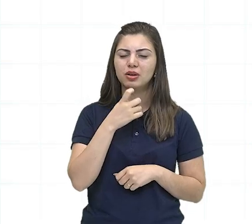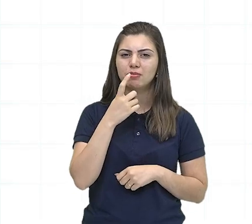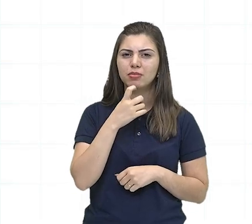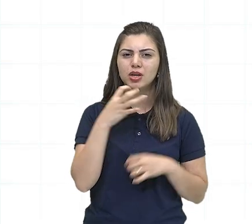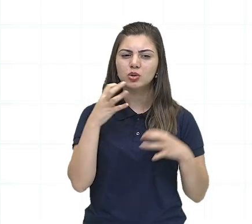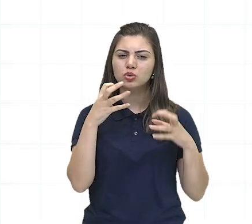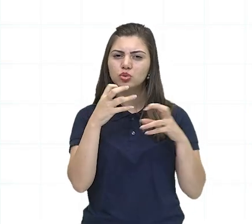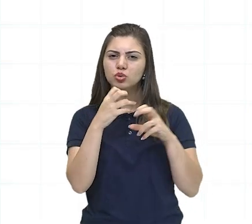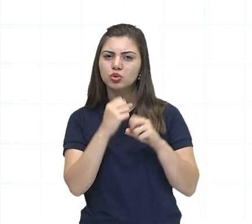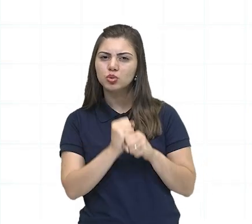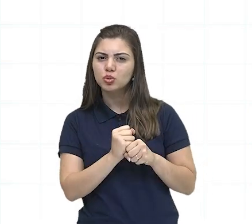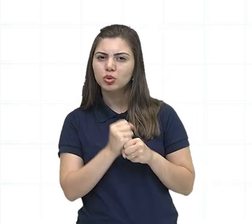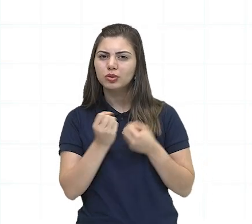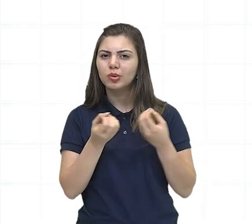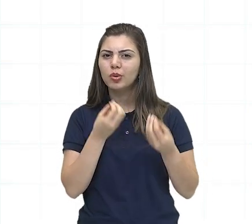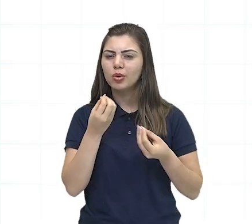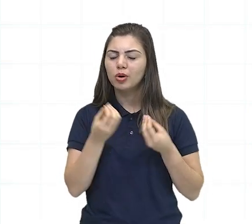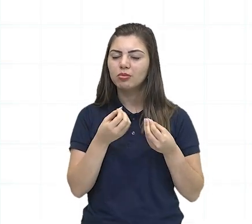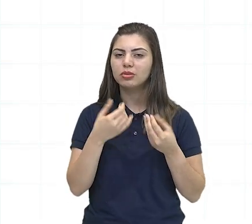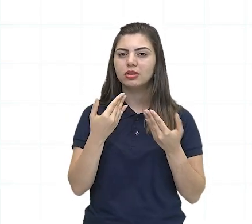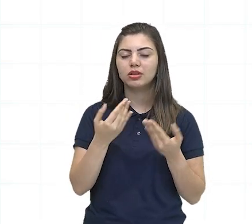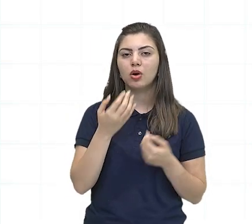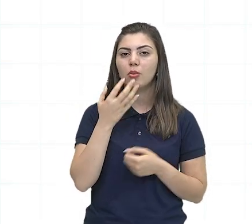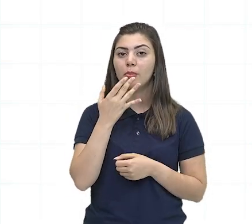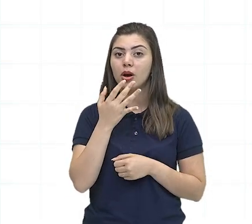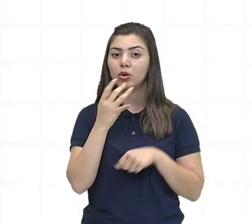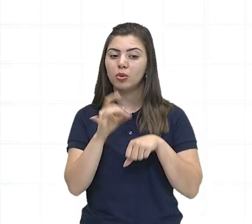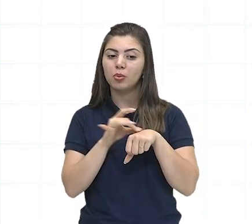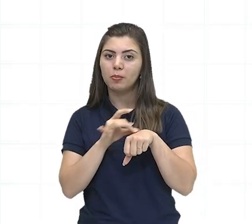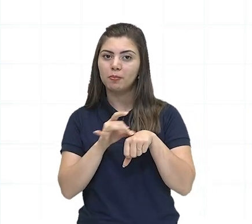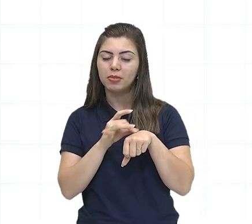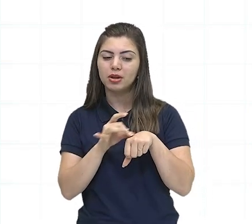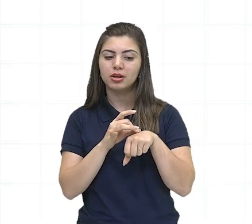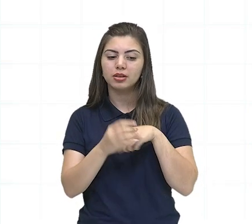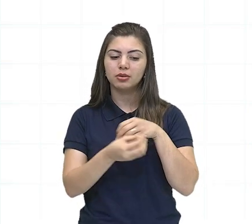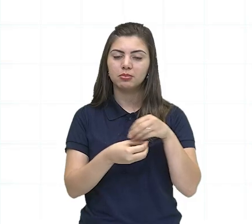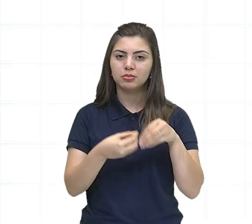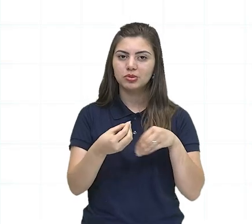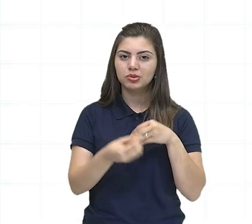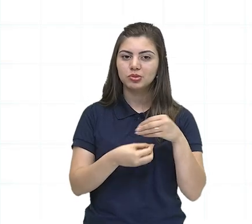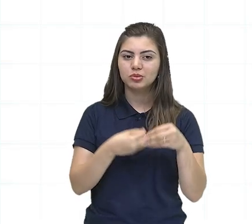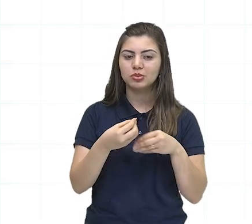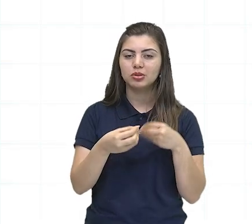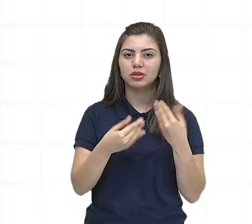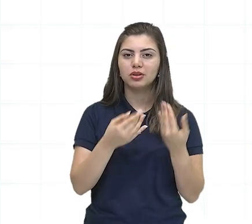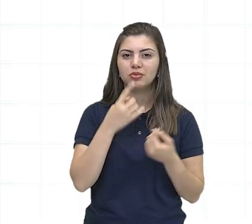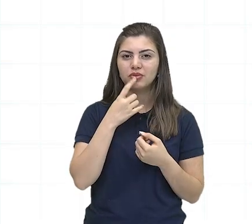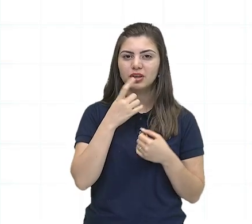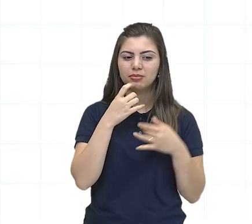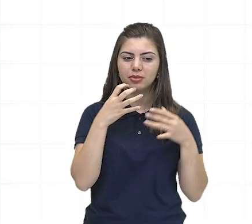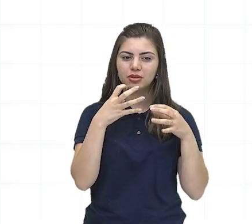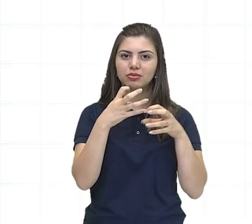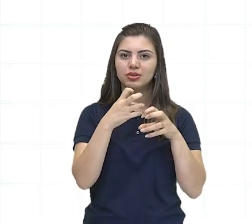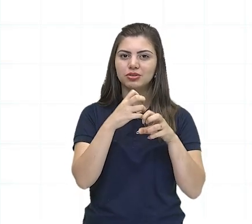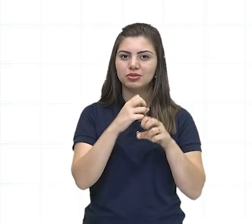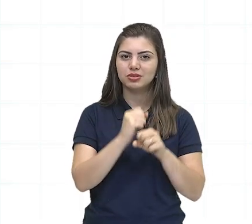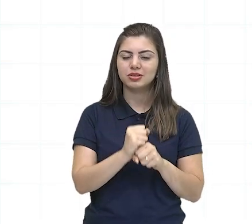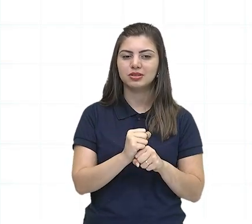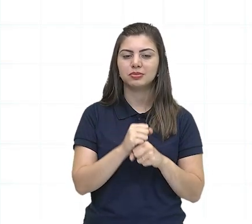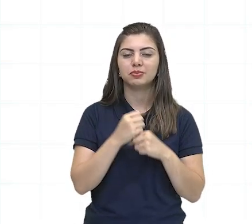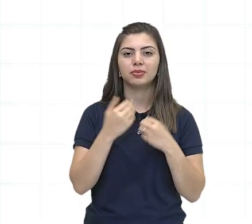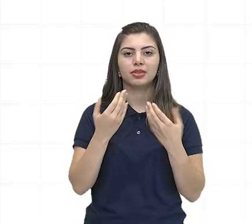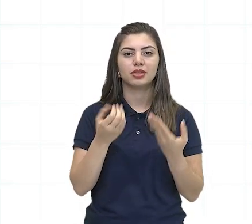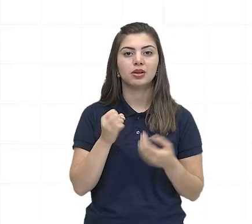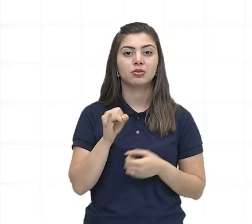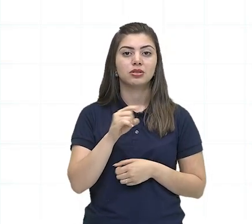mais escuro. Então, eu vou pegar uma cor preta, vou misturar. Então, a tonalidade do vermelho vai ficar mais escuro. Então, se